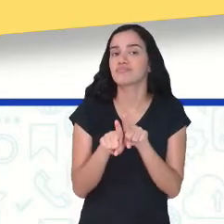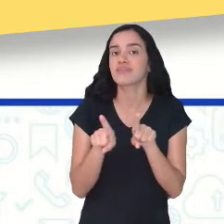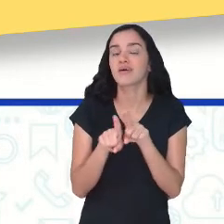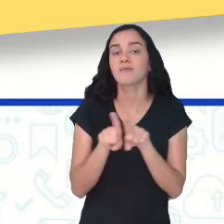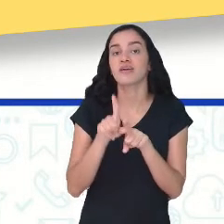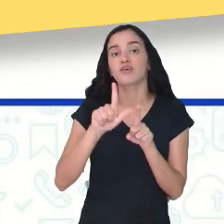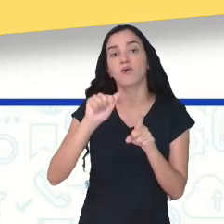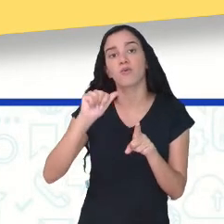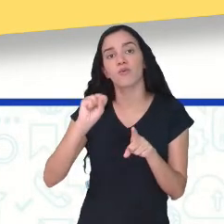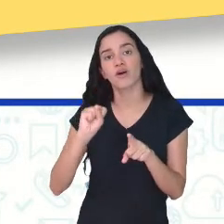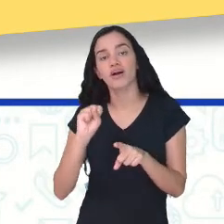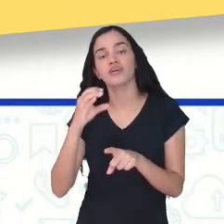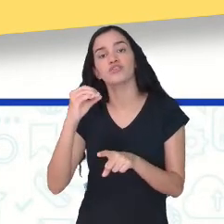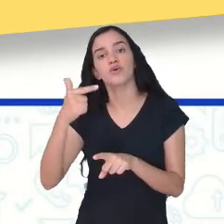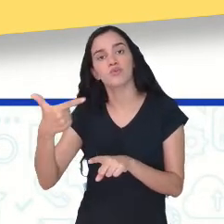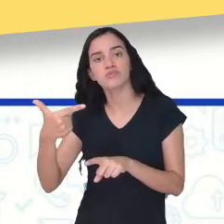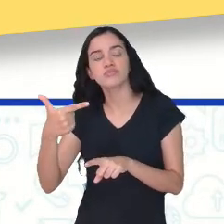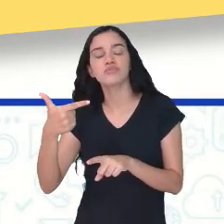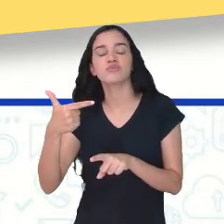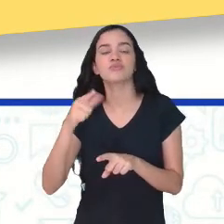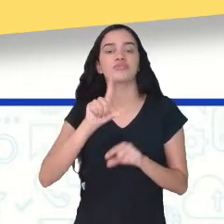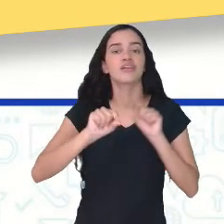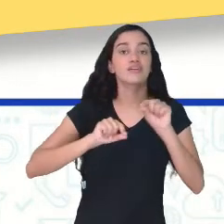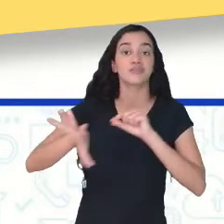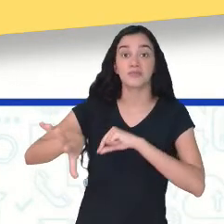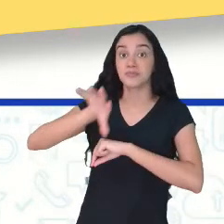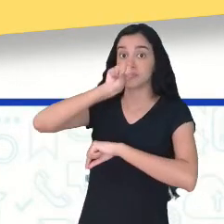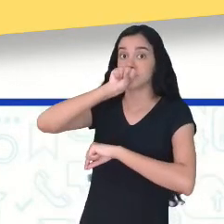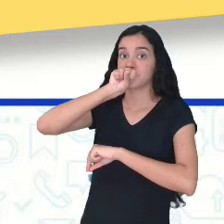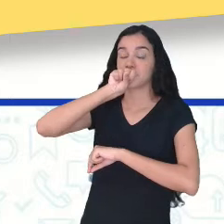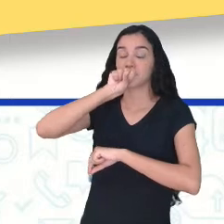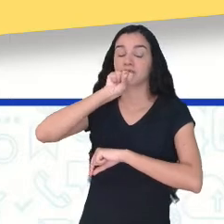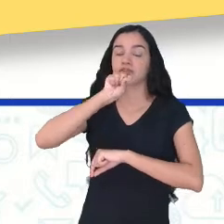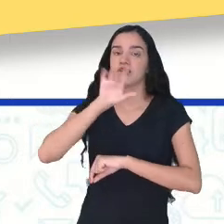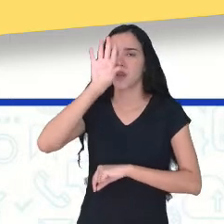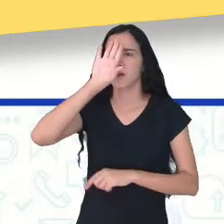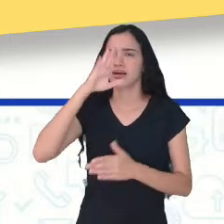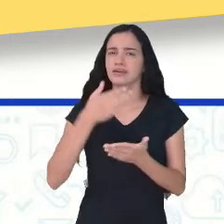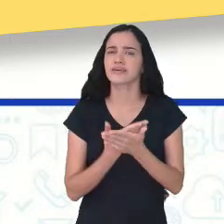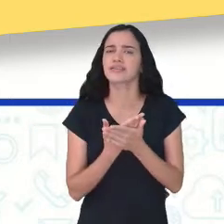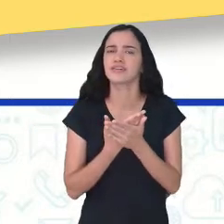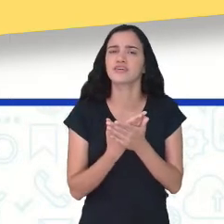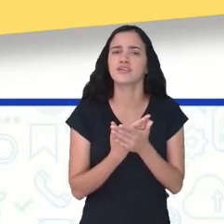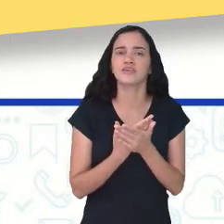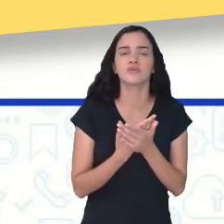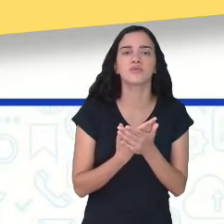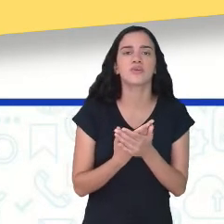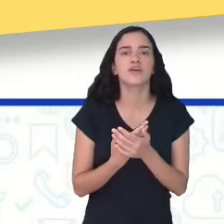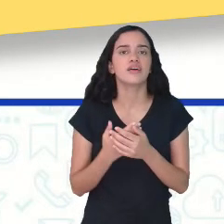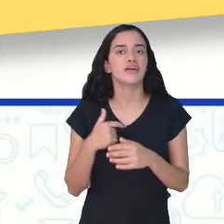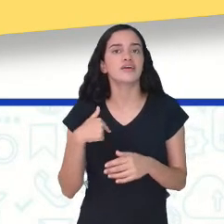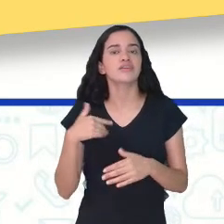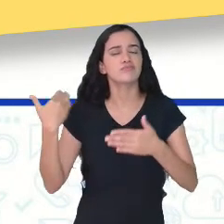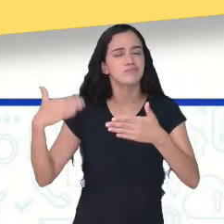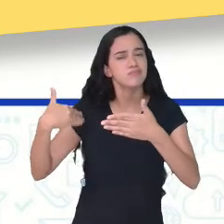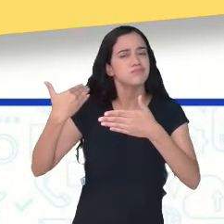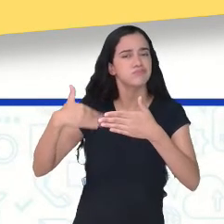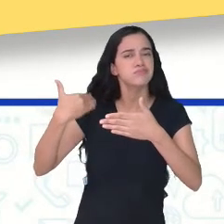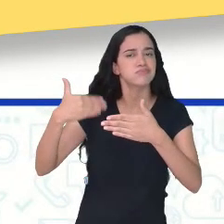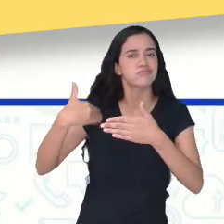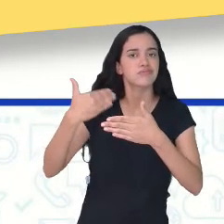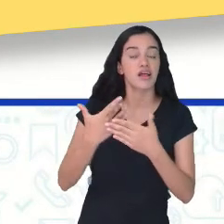gás oxigênio que foi selecionado no momento da respiração. Acredito que a gente está aos pouquinhos provando aí a questão